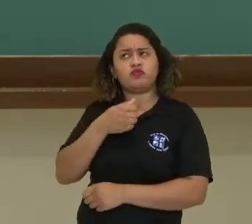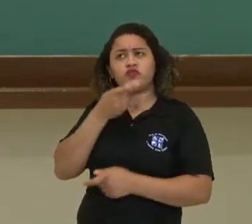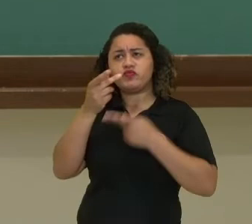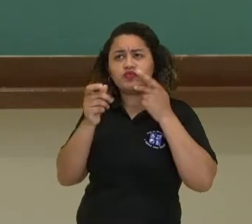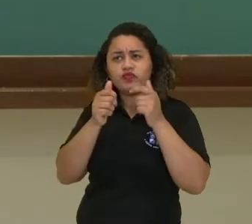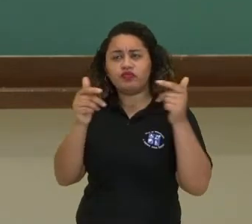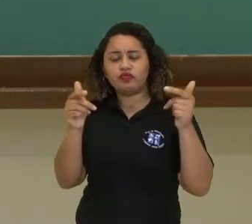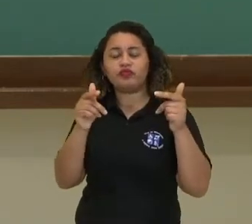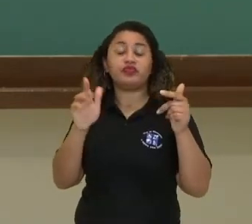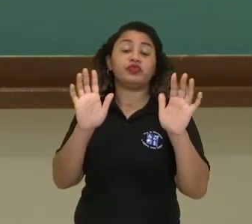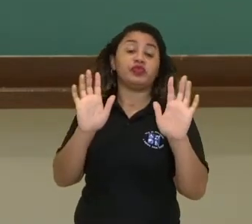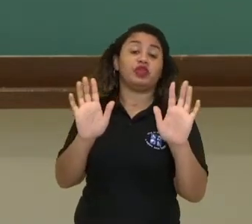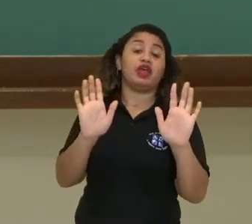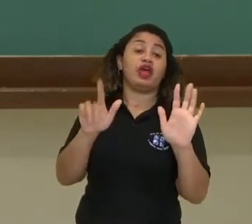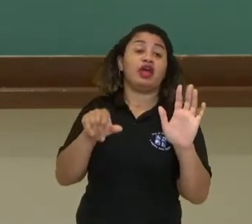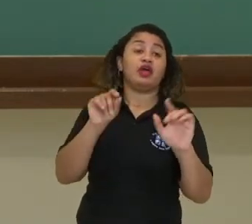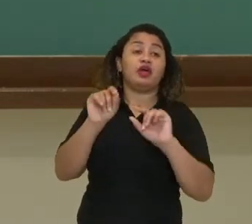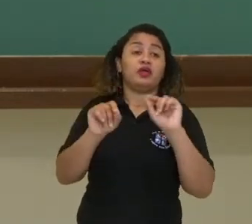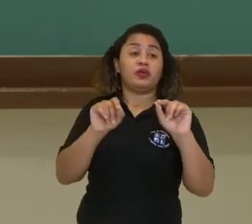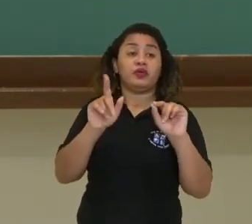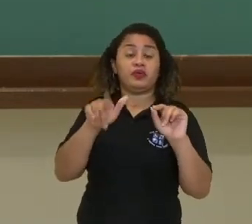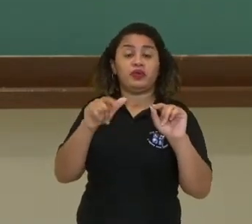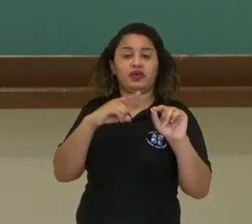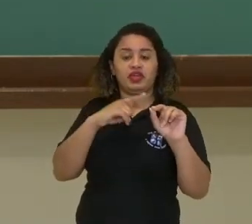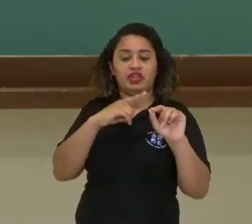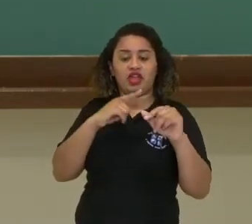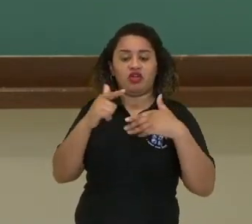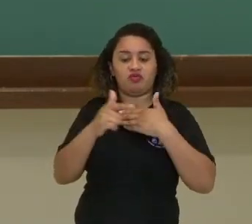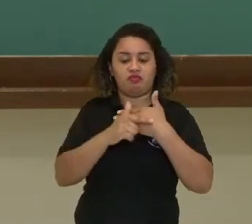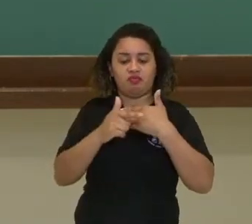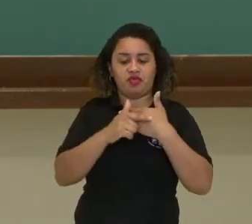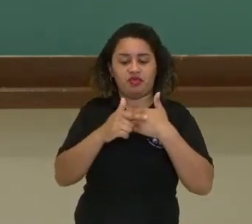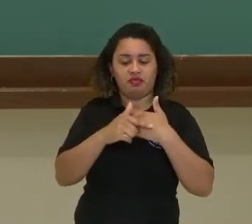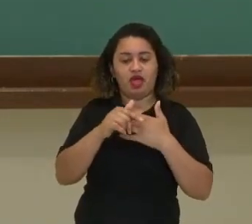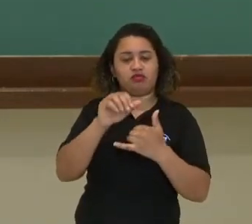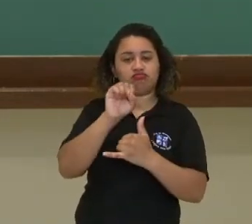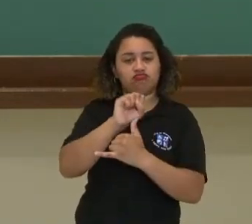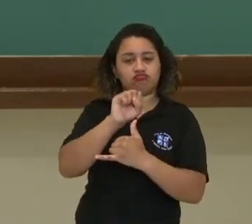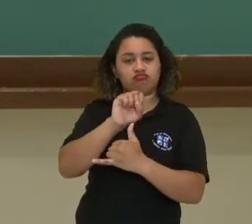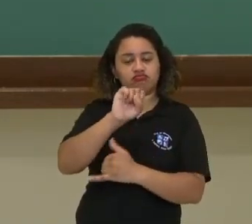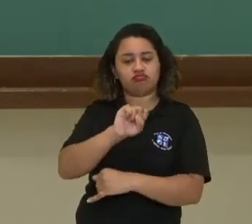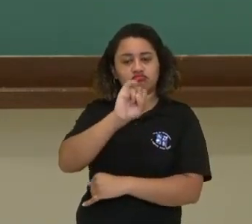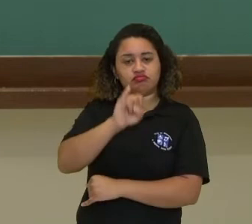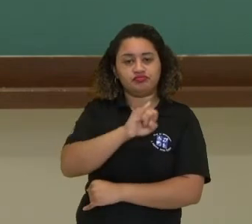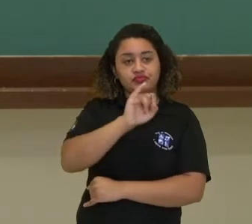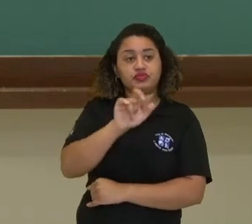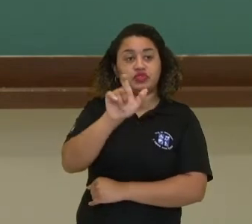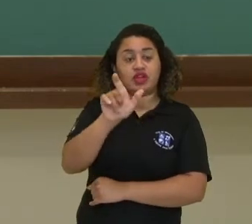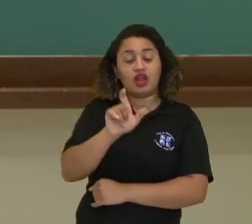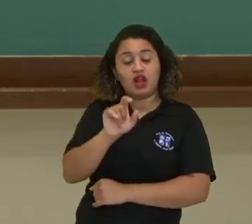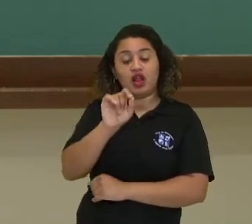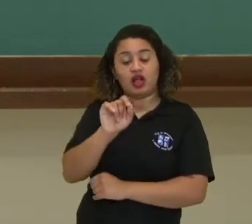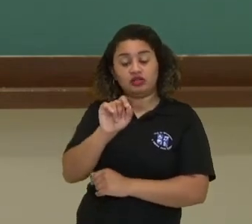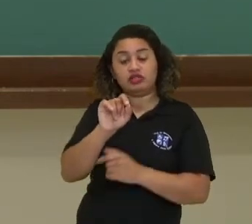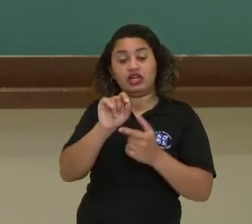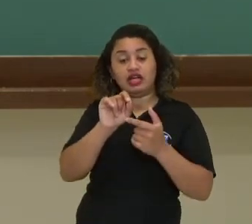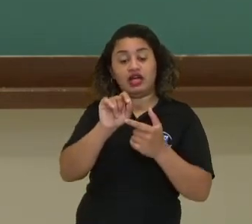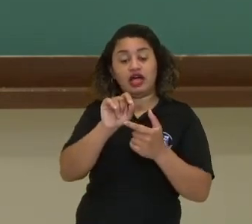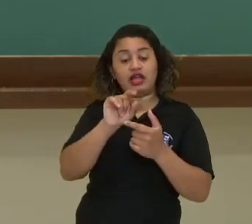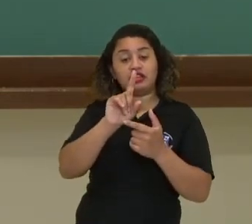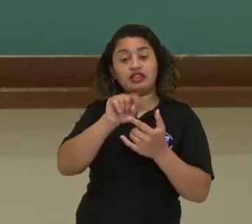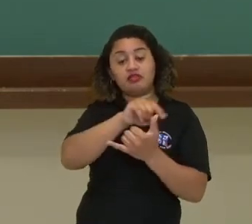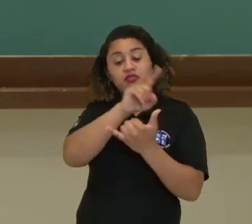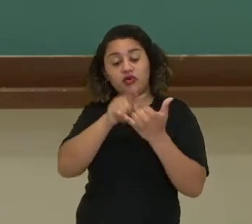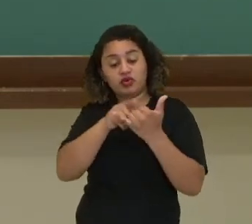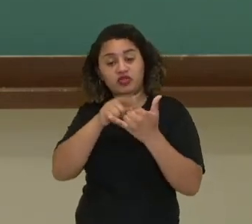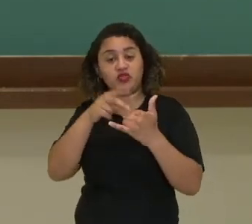e isso que eu disse exerce função de sujeito, então a palavra vai vir antes do verbo, aí